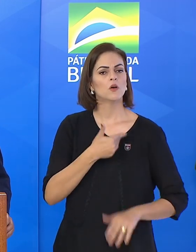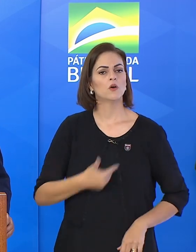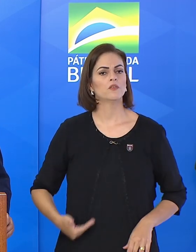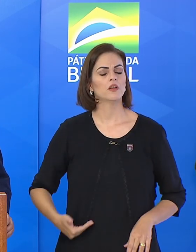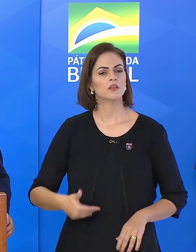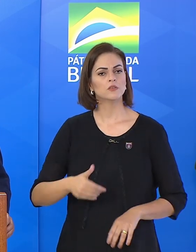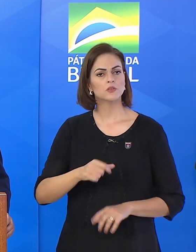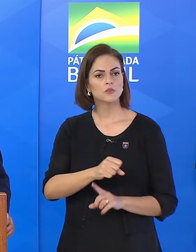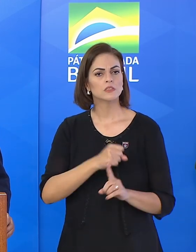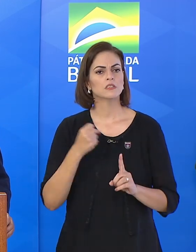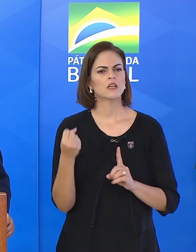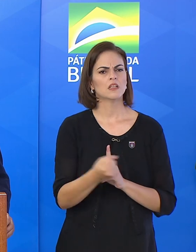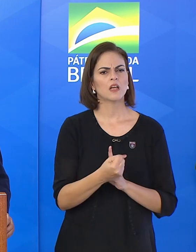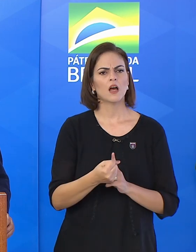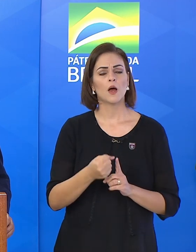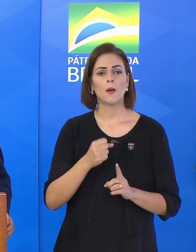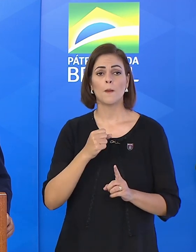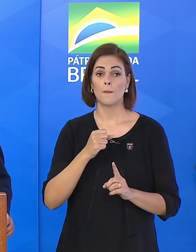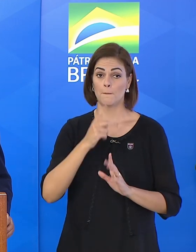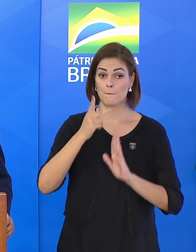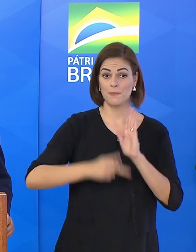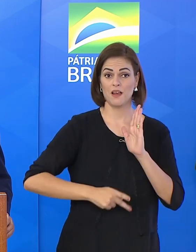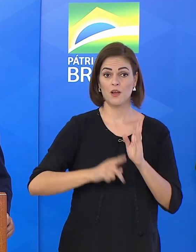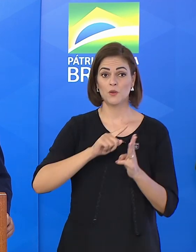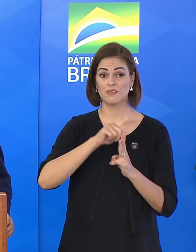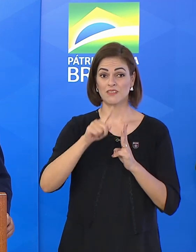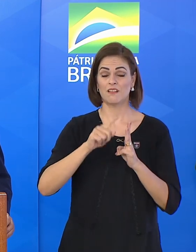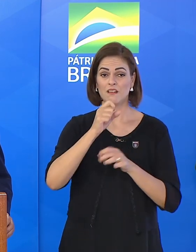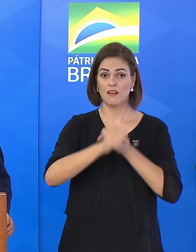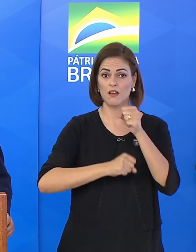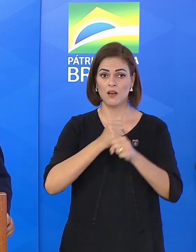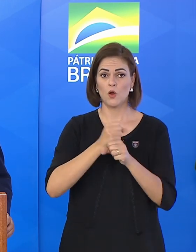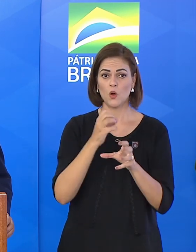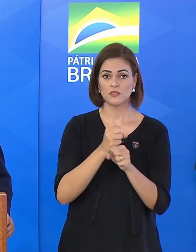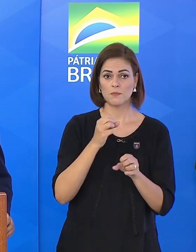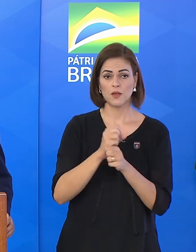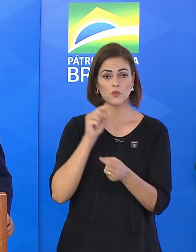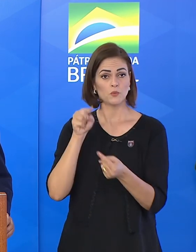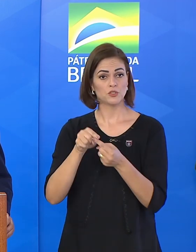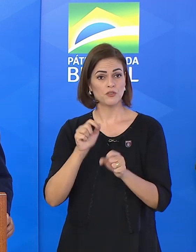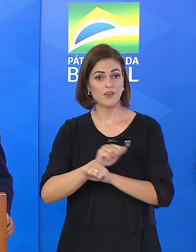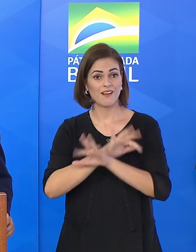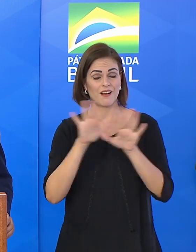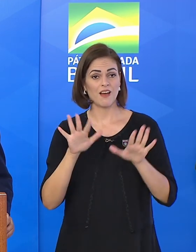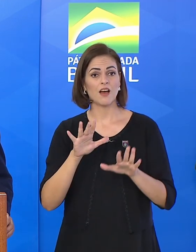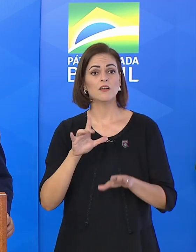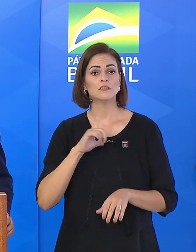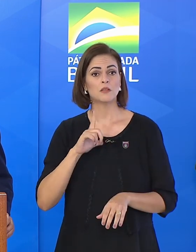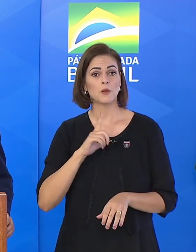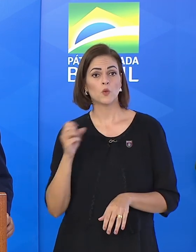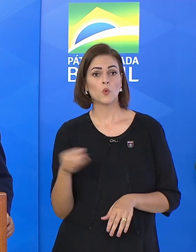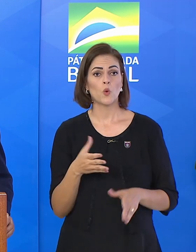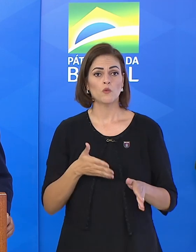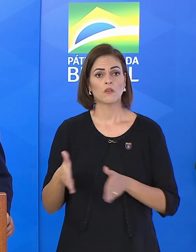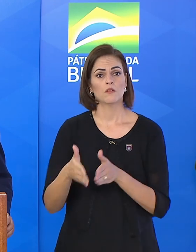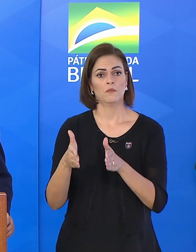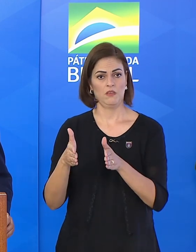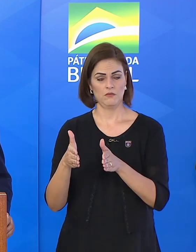sociedade um plano trianual com orçamento, metas claras e um redimensionamento do banco